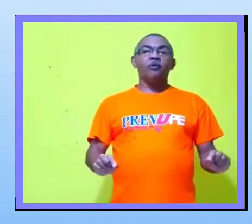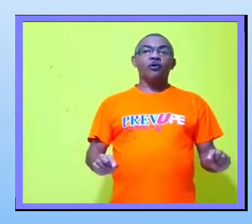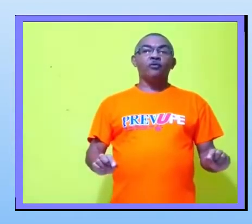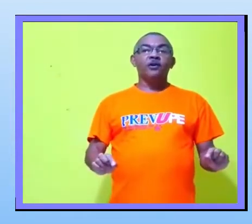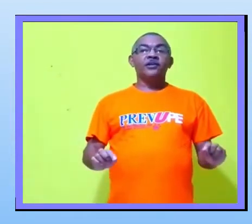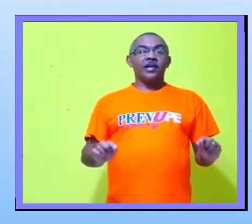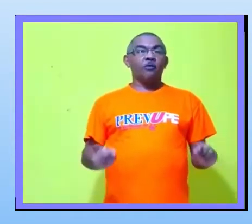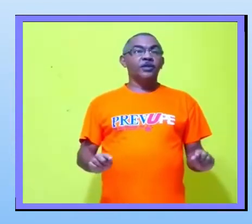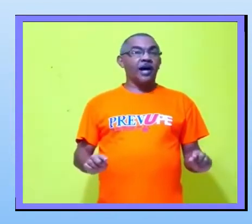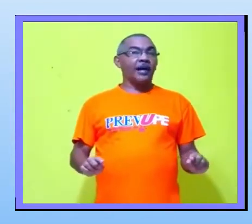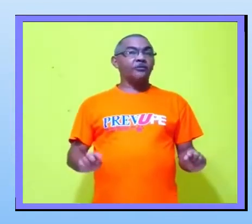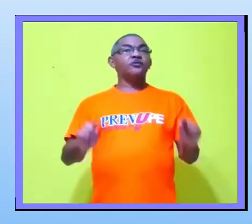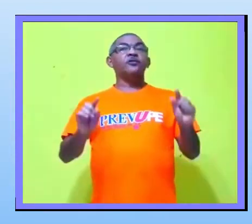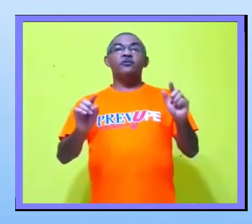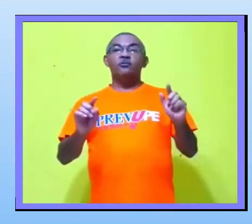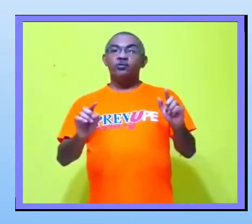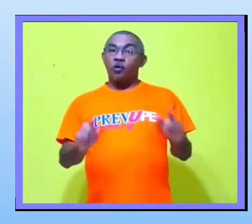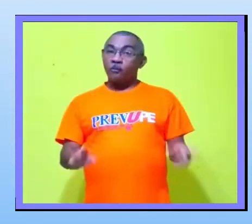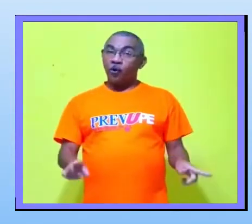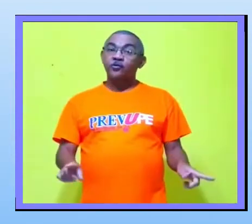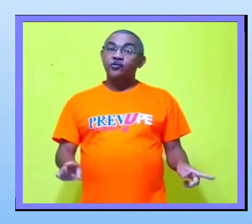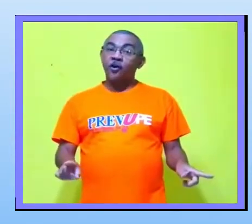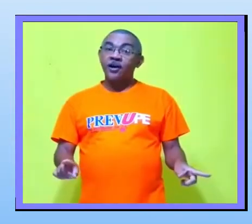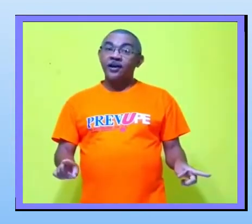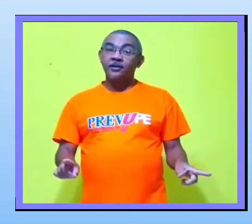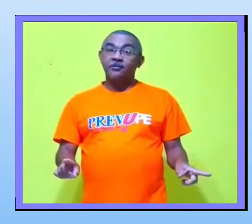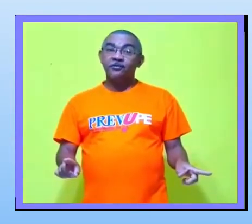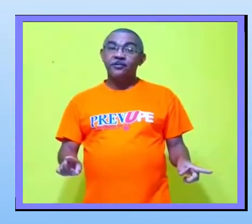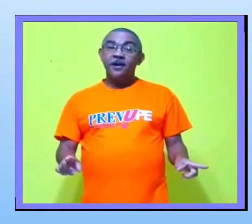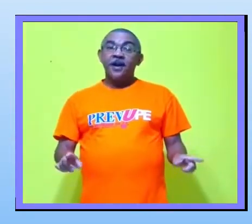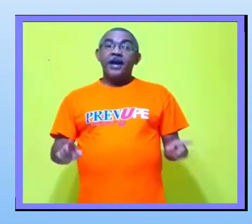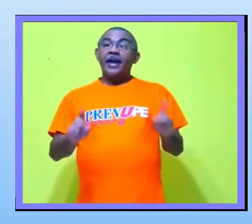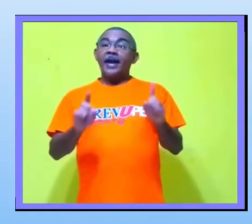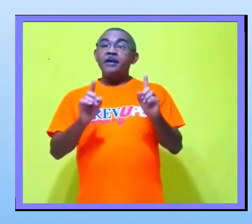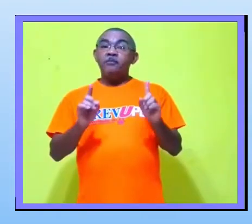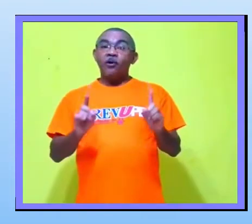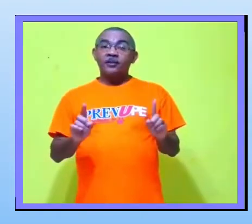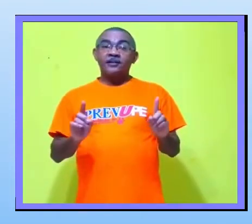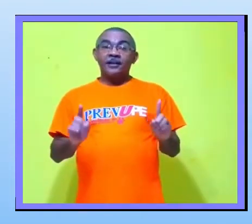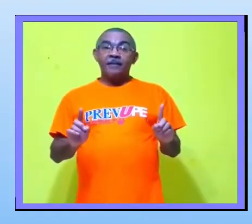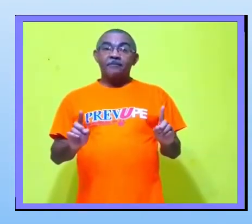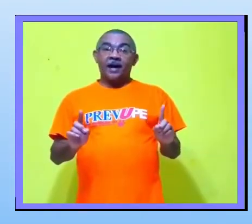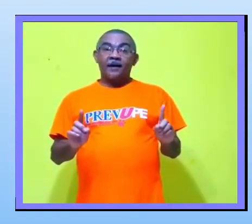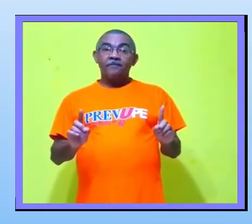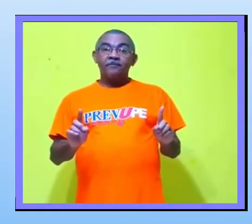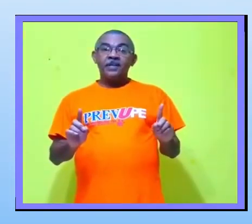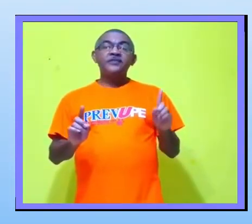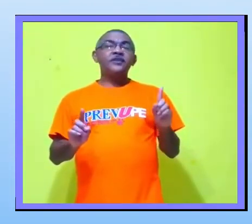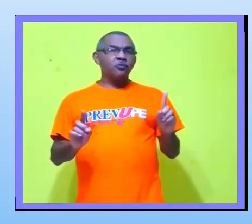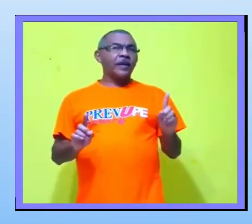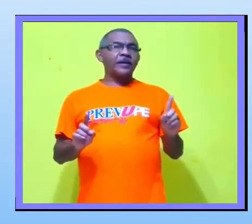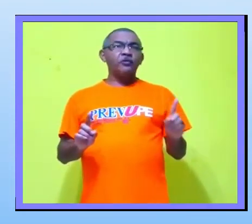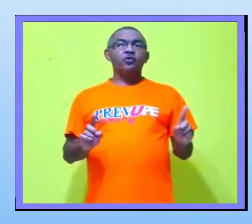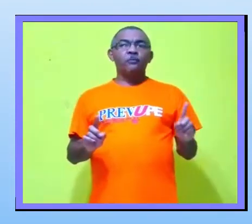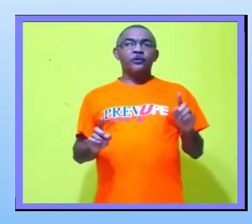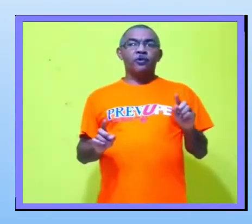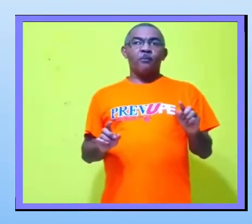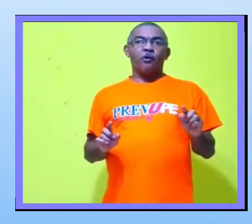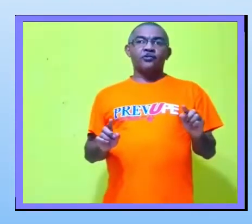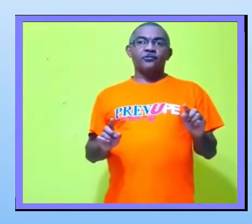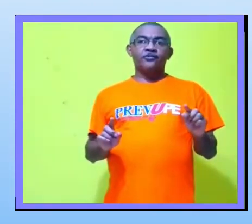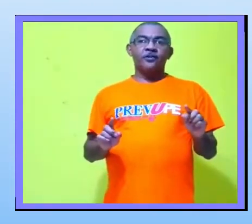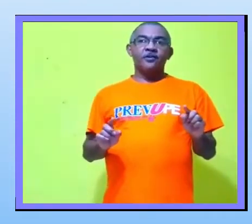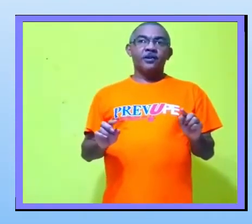elemento carbono, denominados compostos orgânicos. É importante lembrar, existe um pequeno grupo